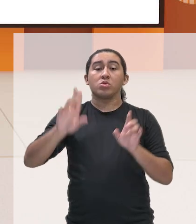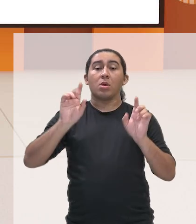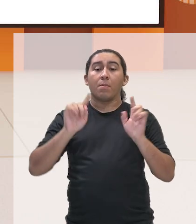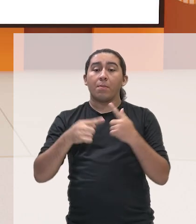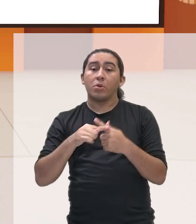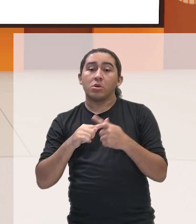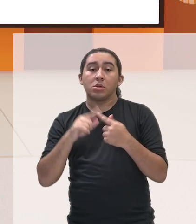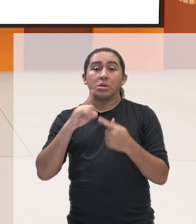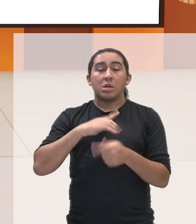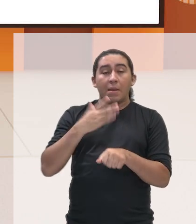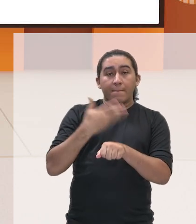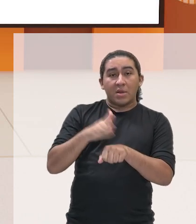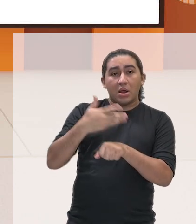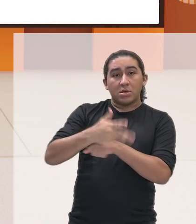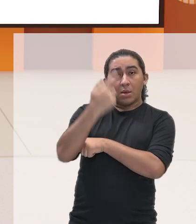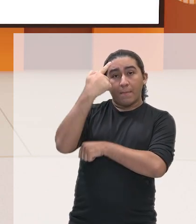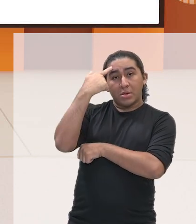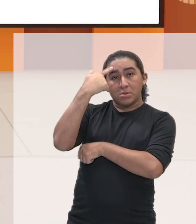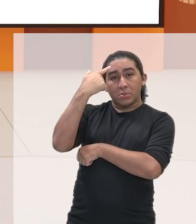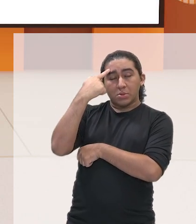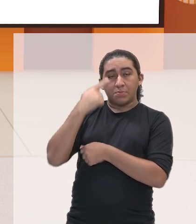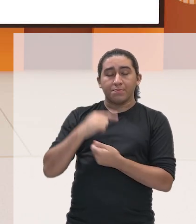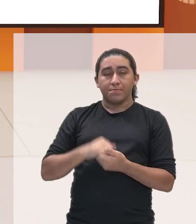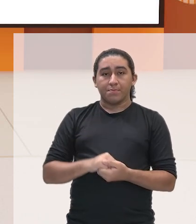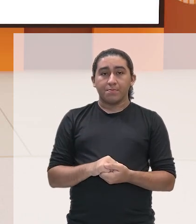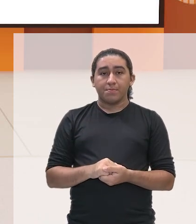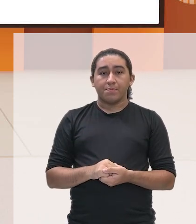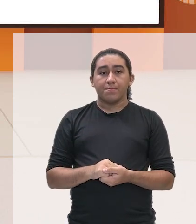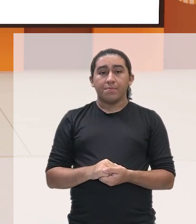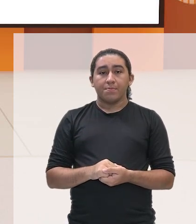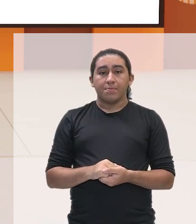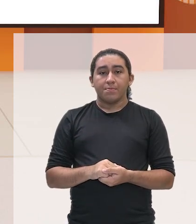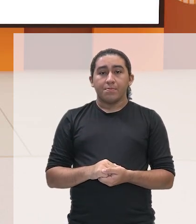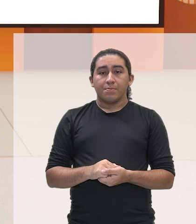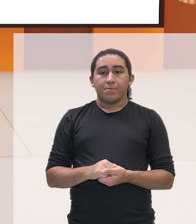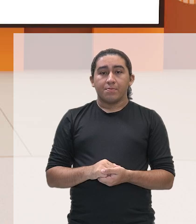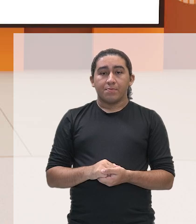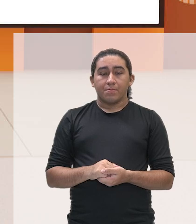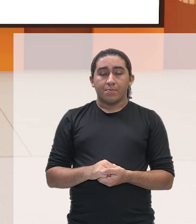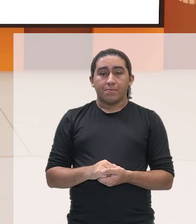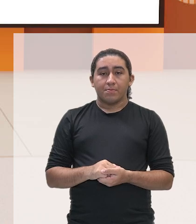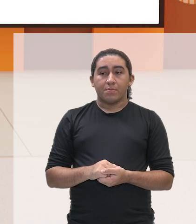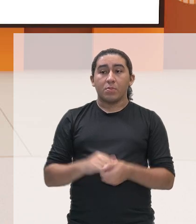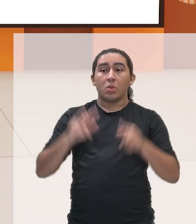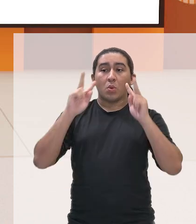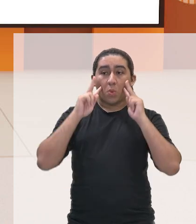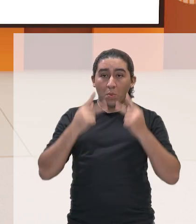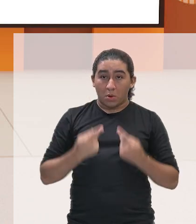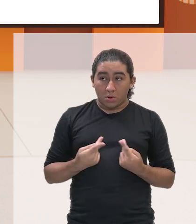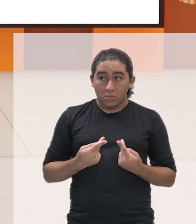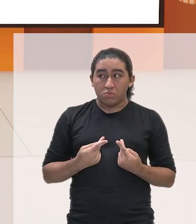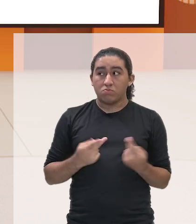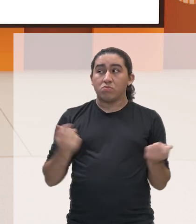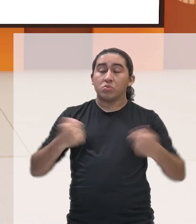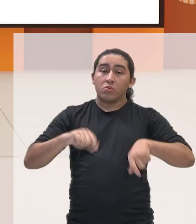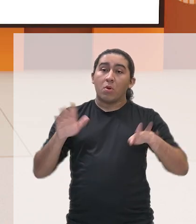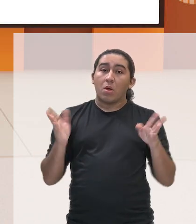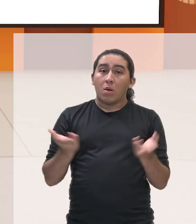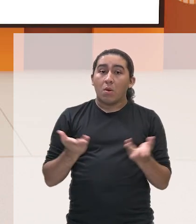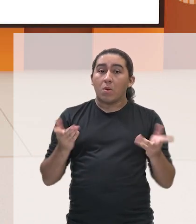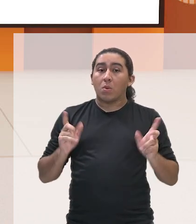ao exercício prático da razão. Então, o ser humano vai